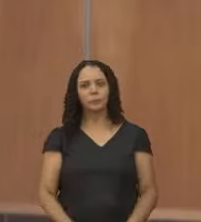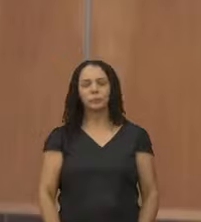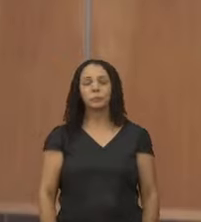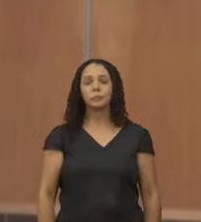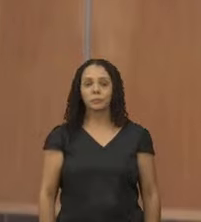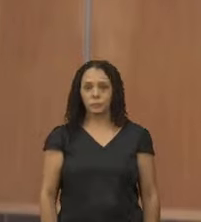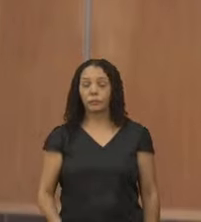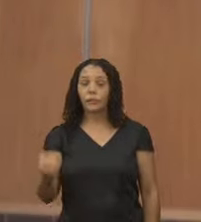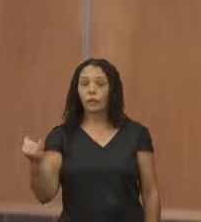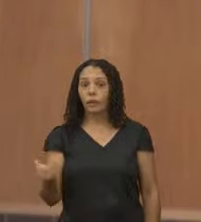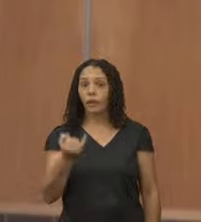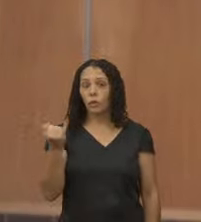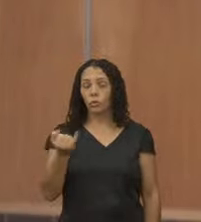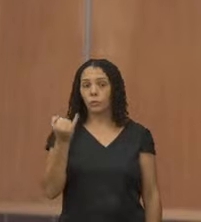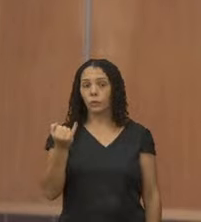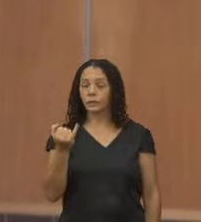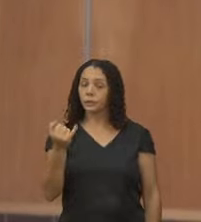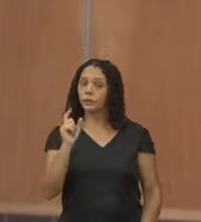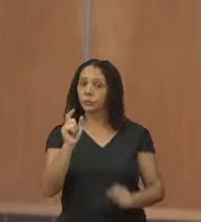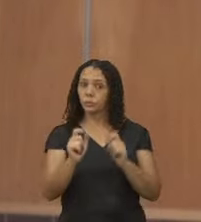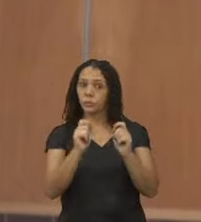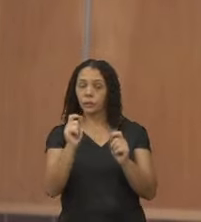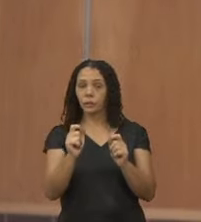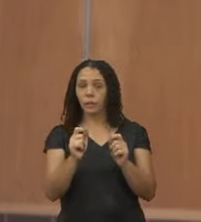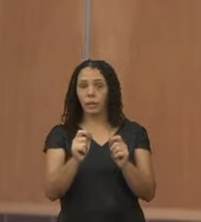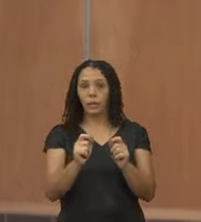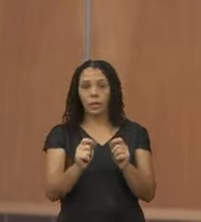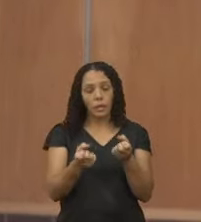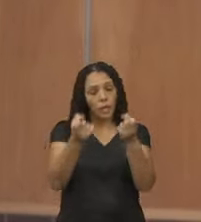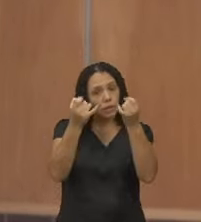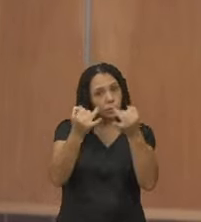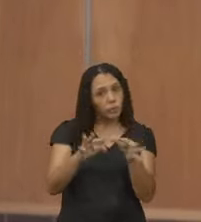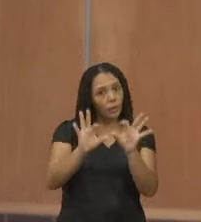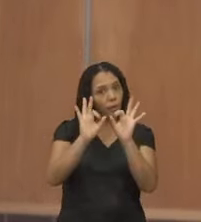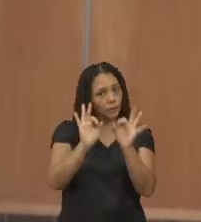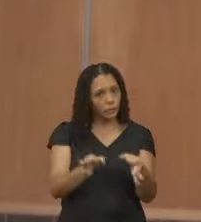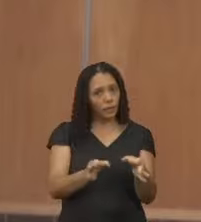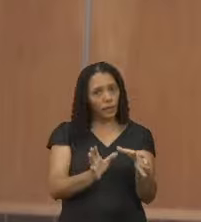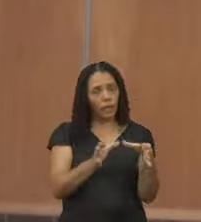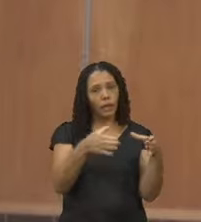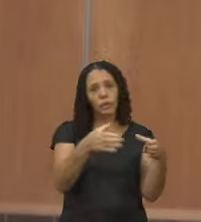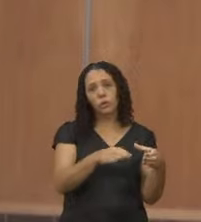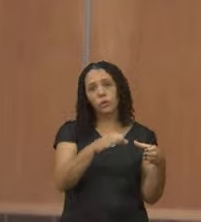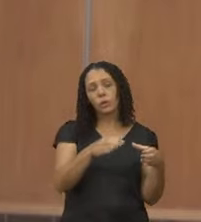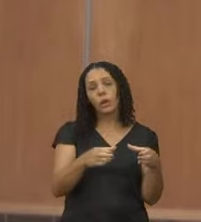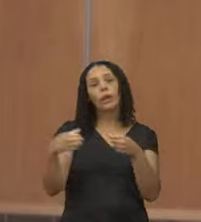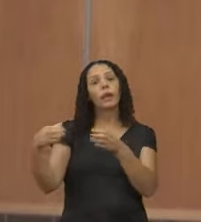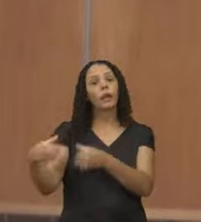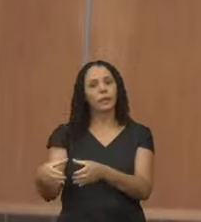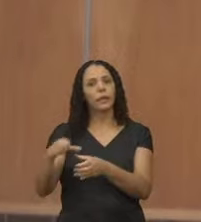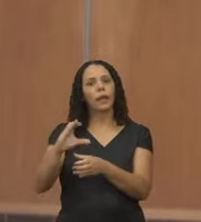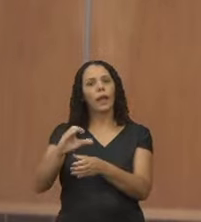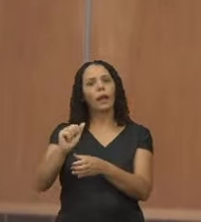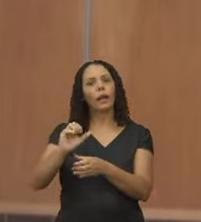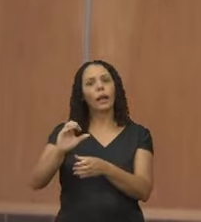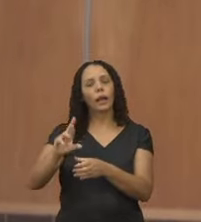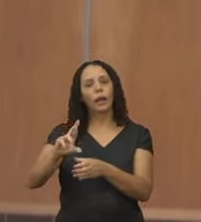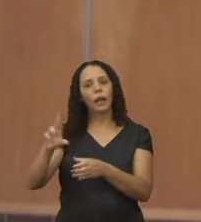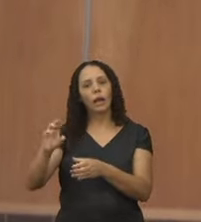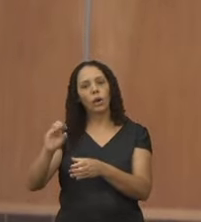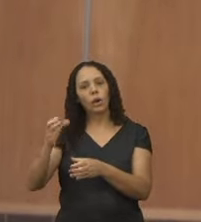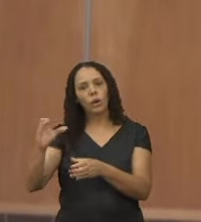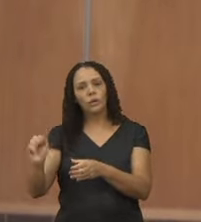É muito importante a gente dividir as modalidades, o que é uma carroça, o que é uma charrete, o que é uma montaria. E hoje aqui esse